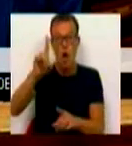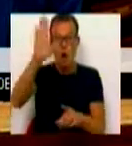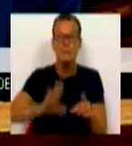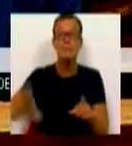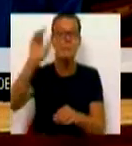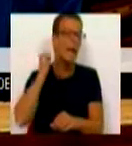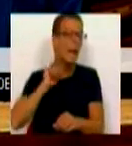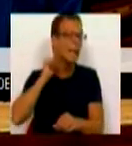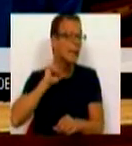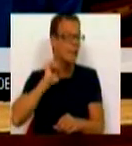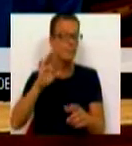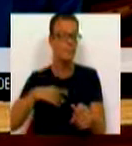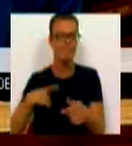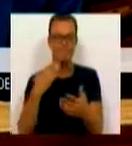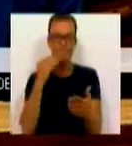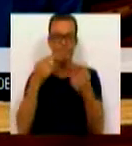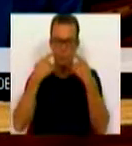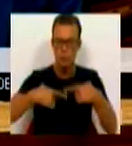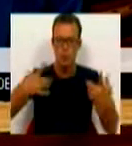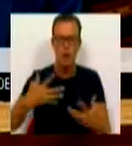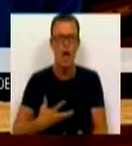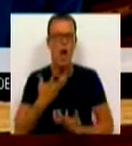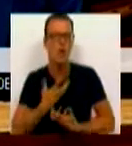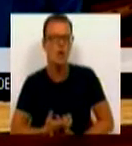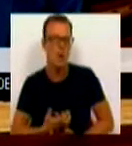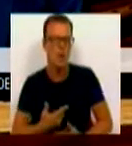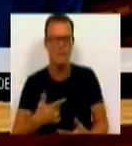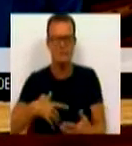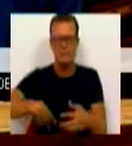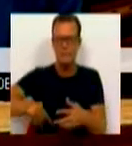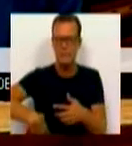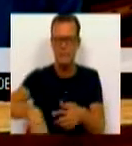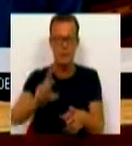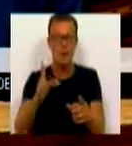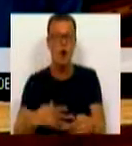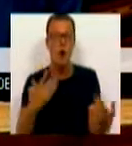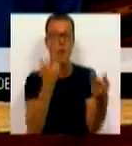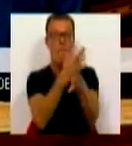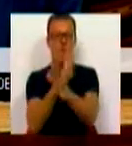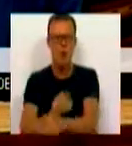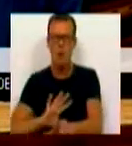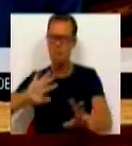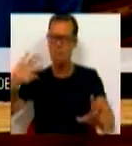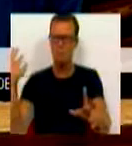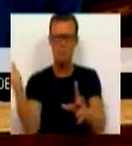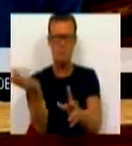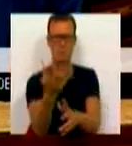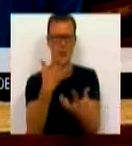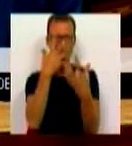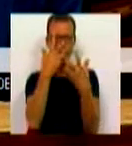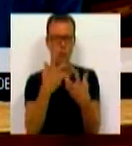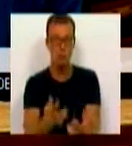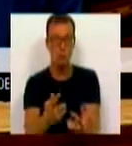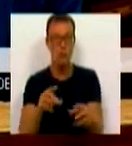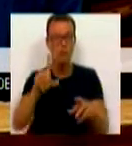de Leiria deixou um rastro de destruição e de dor. O fogo vestiu de negro toda a paisagem. Até